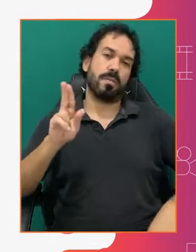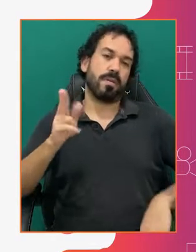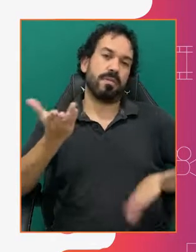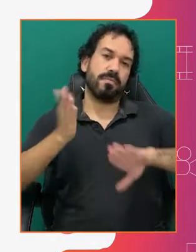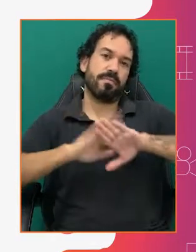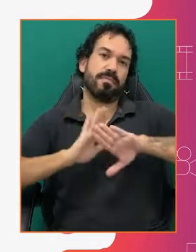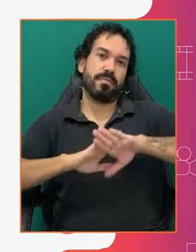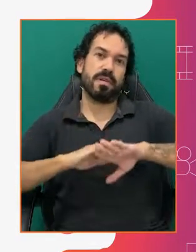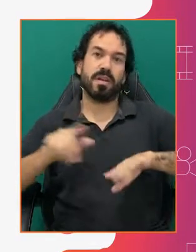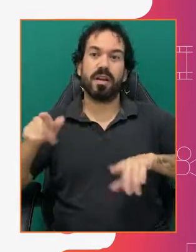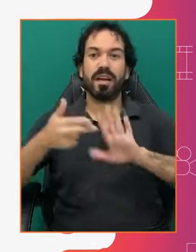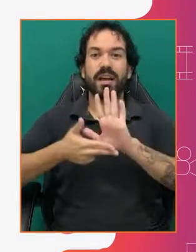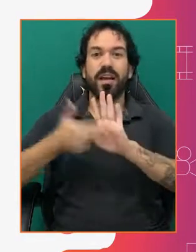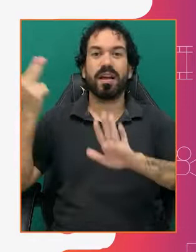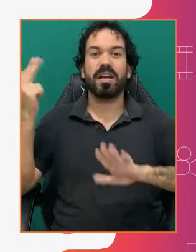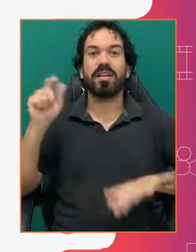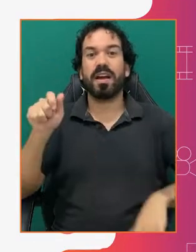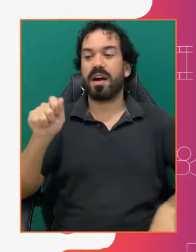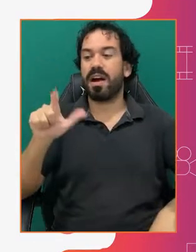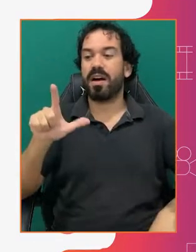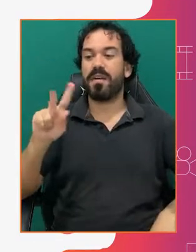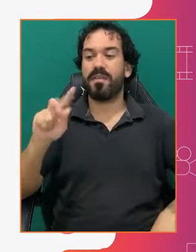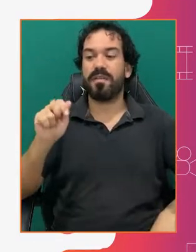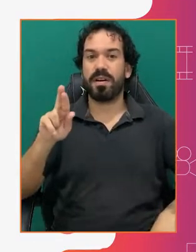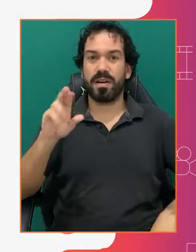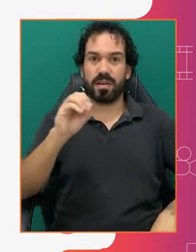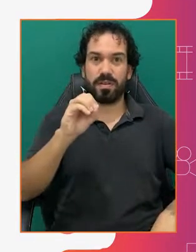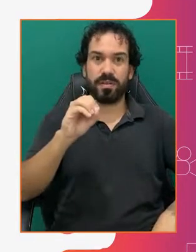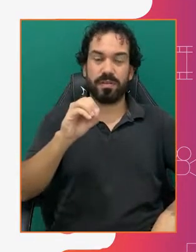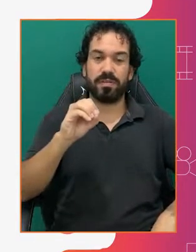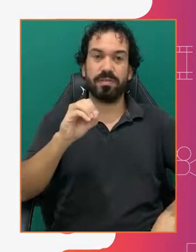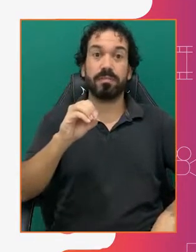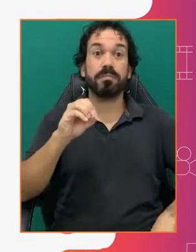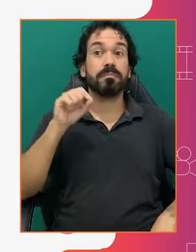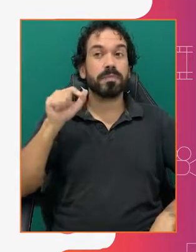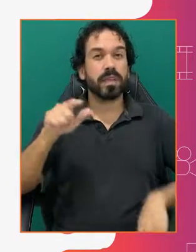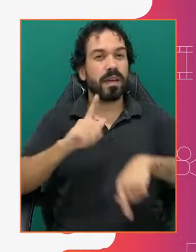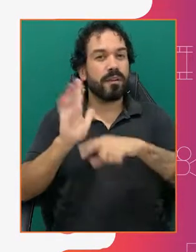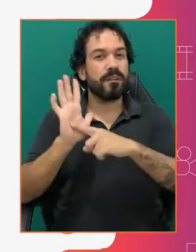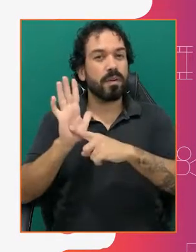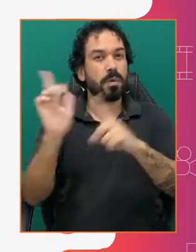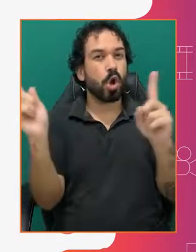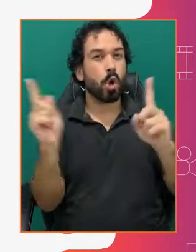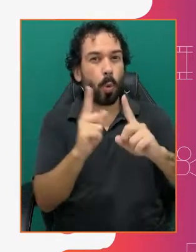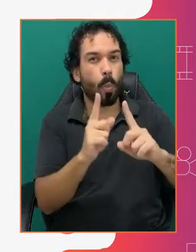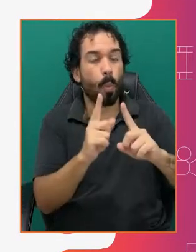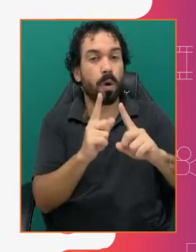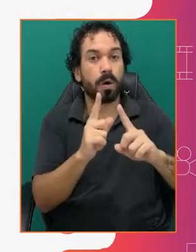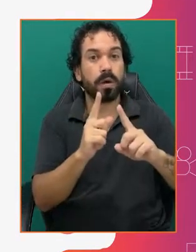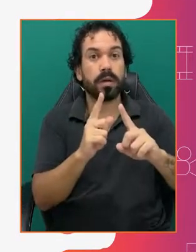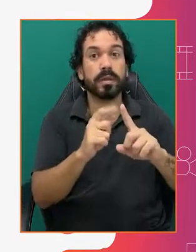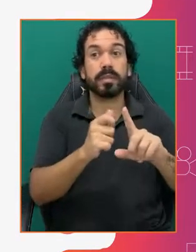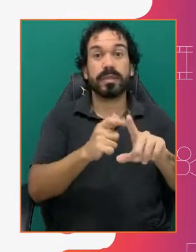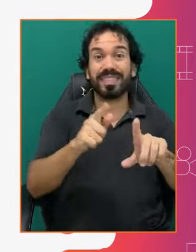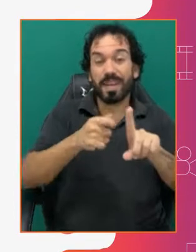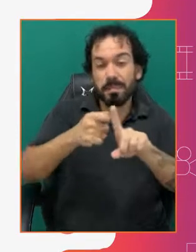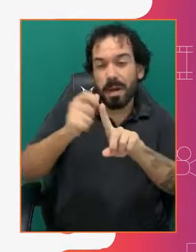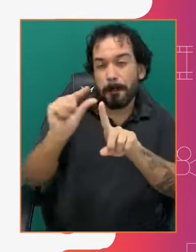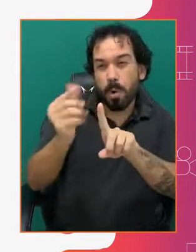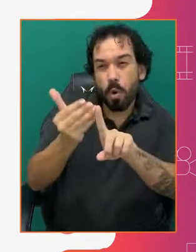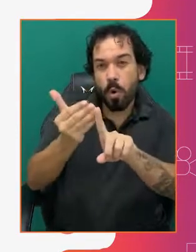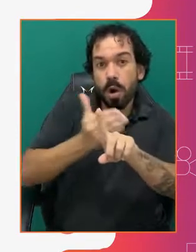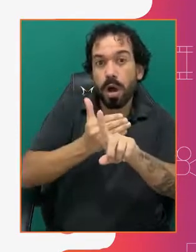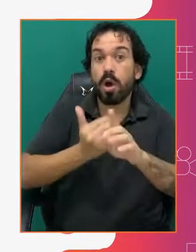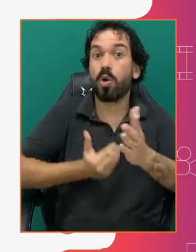do cartunista Álvaro Martins. O curta foi lançado alguns meses antes do Brasil